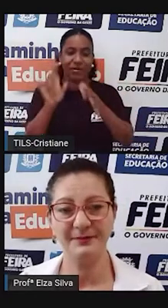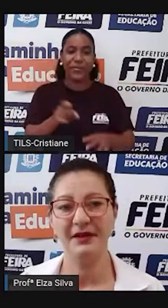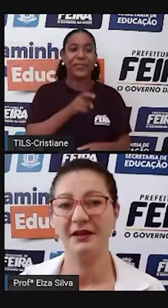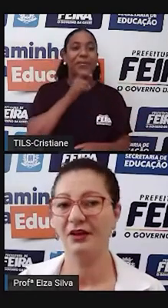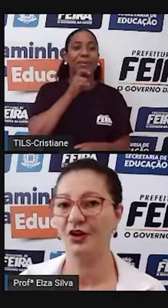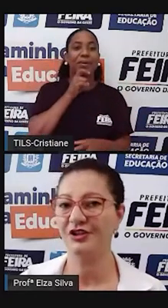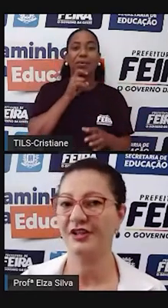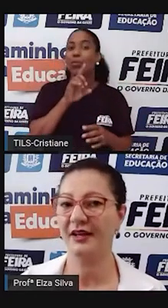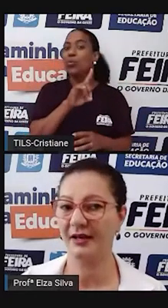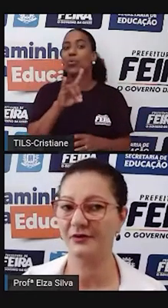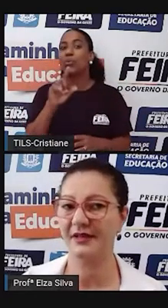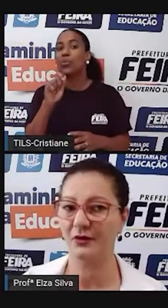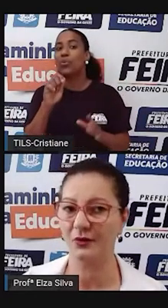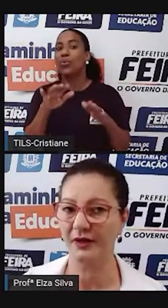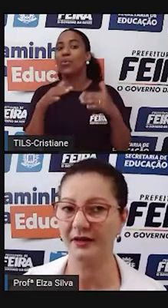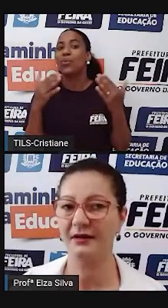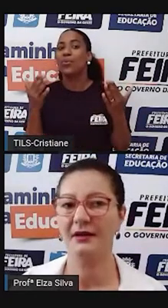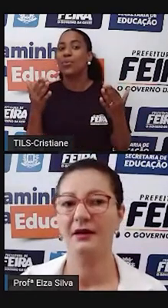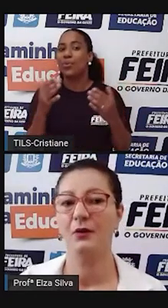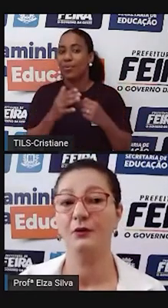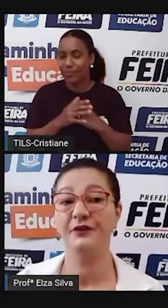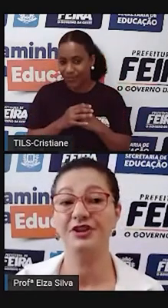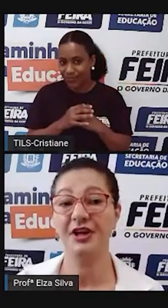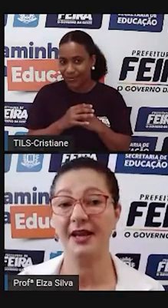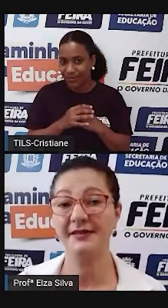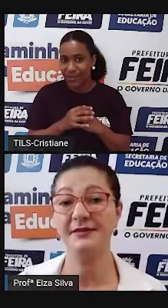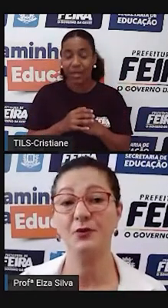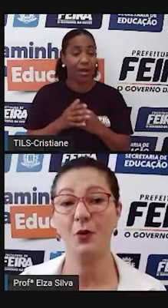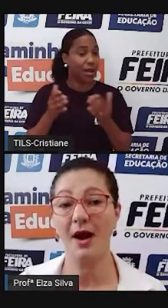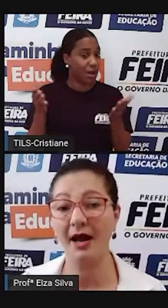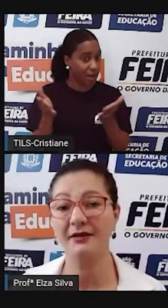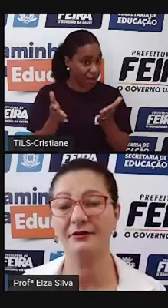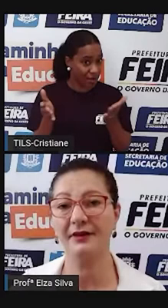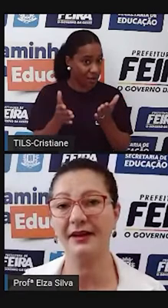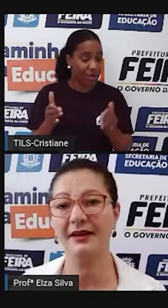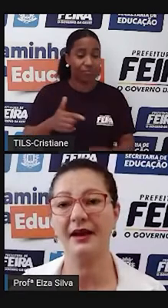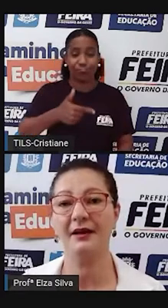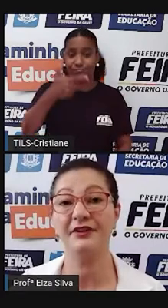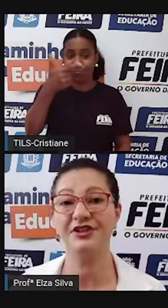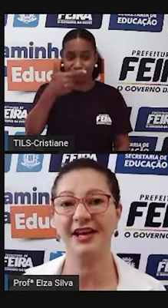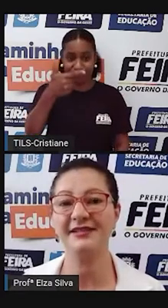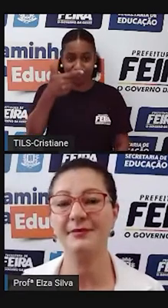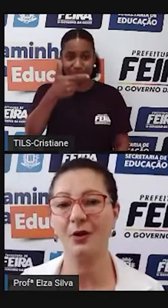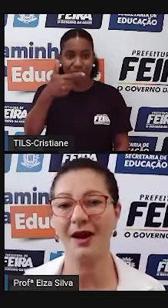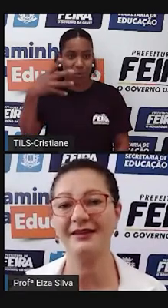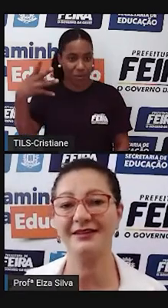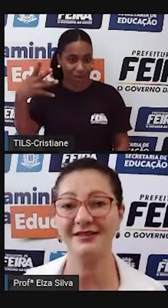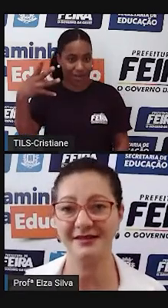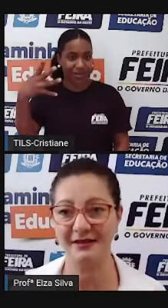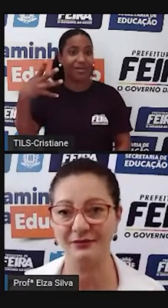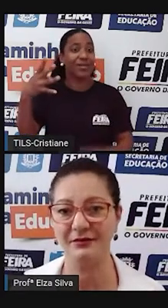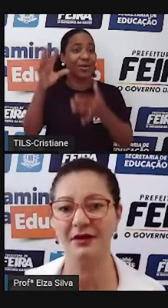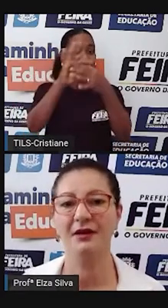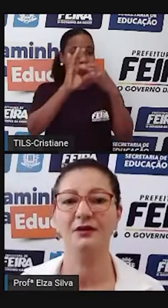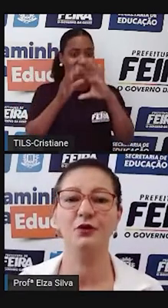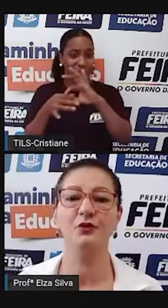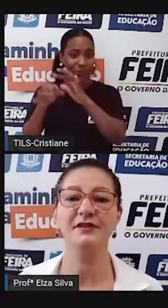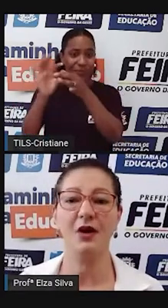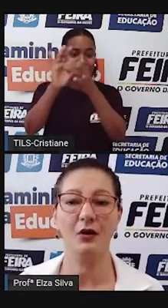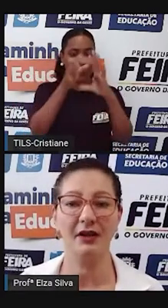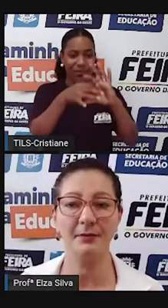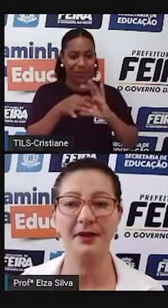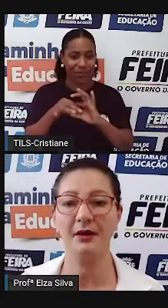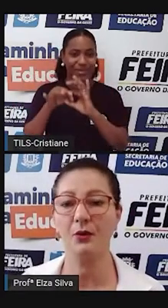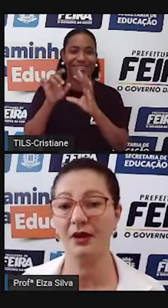Observe que nós teremos agora o 24º, né? A 24ª edição